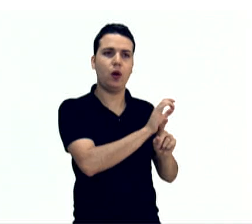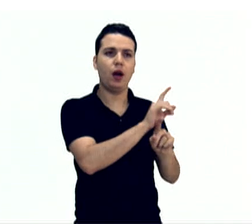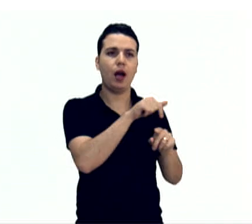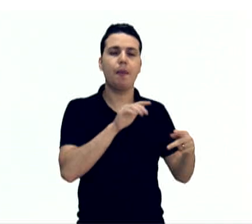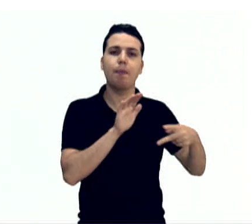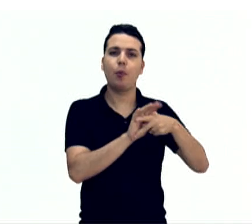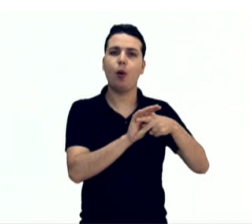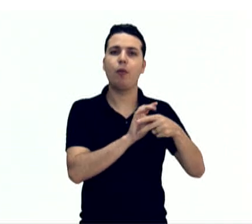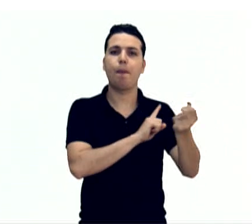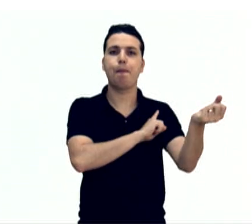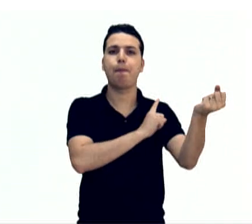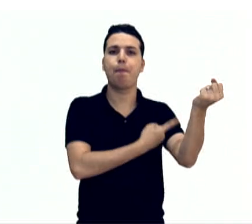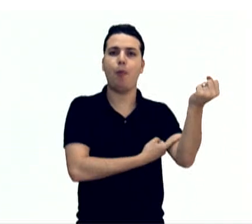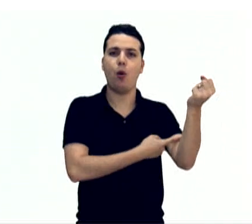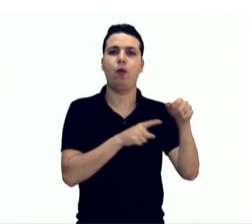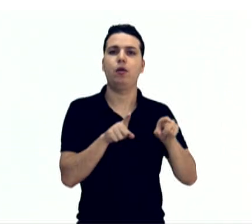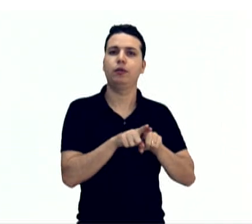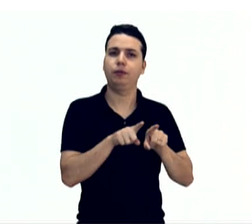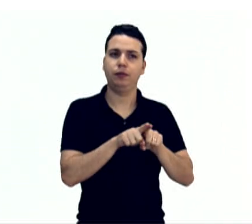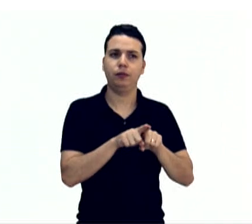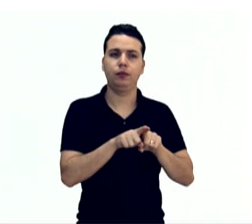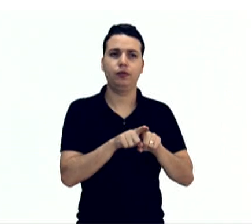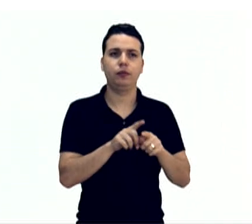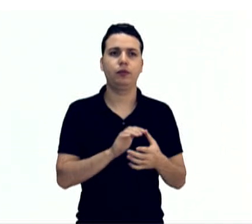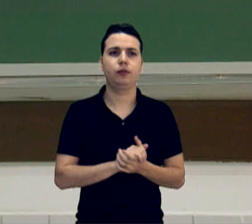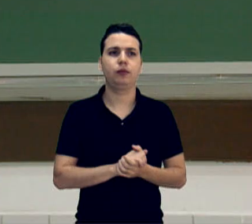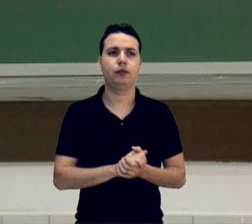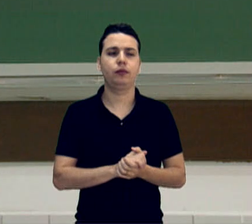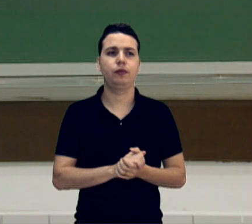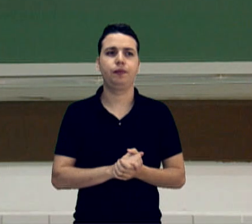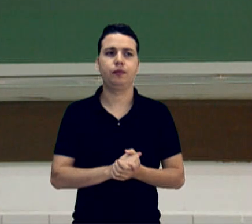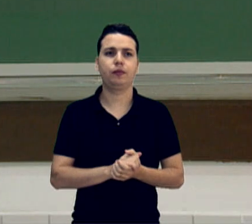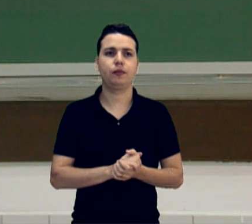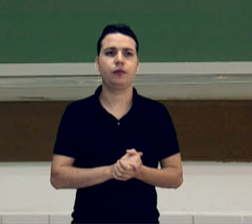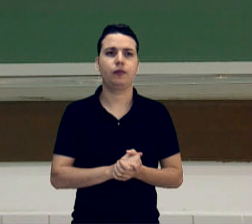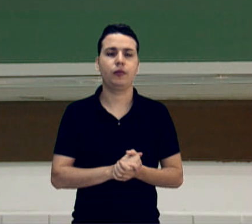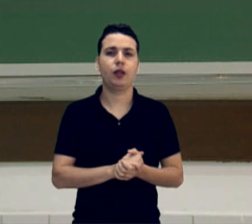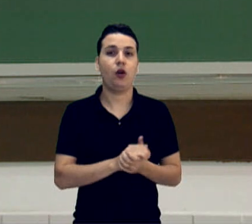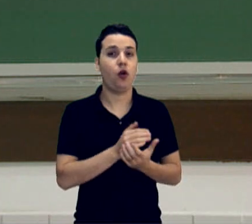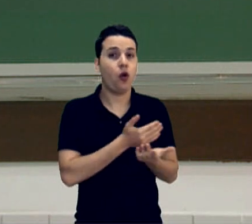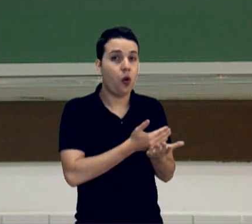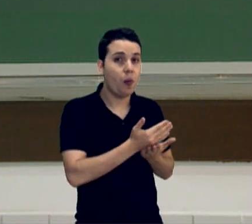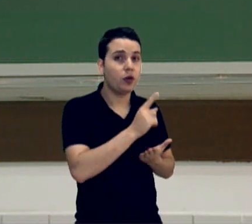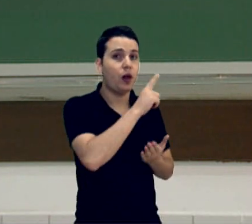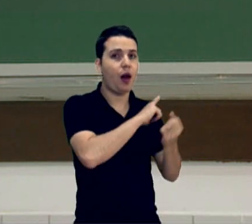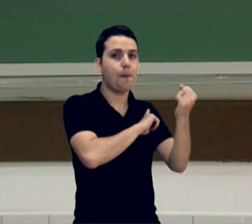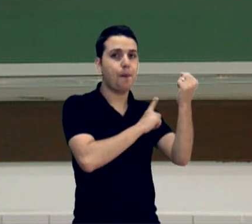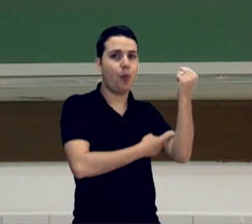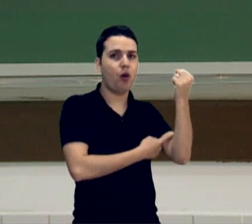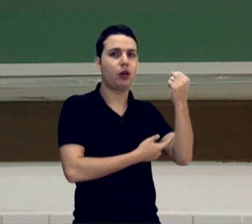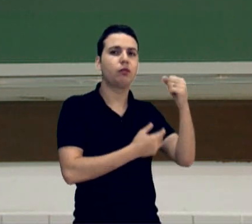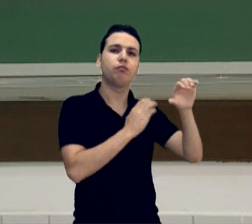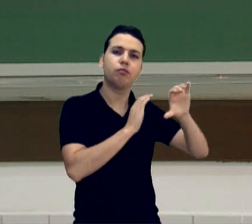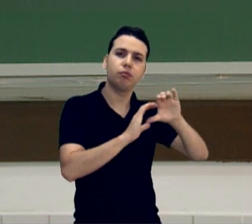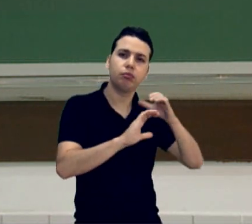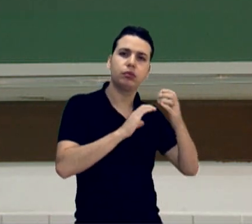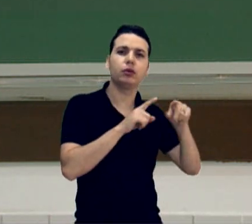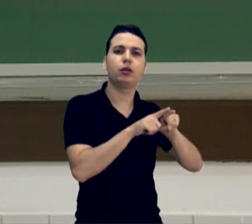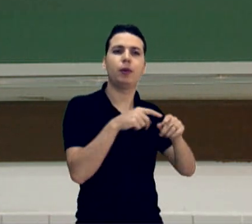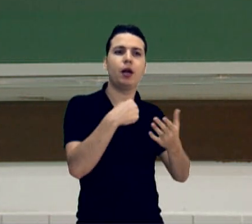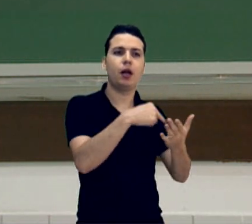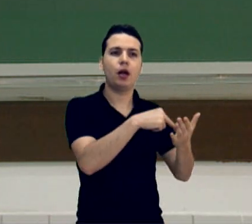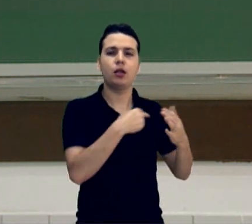da Polônia, originalmente cantada e dançada, certo? Então a gente já vê pela vestimenta, né? Então uma coisa